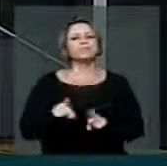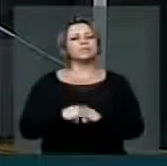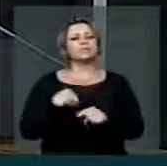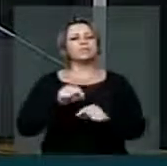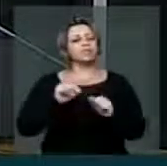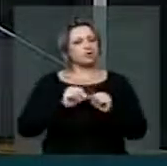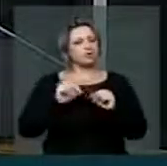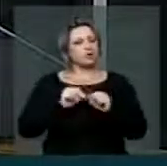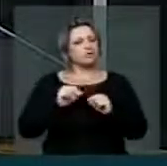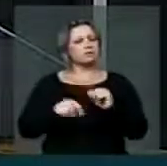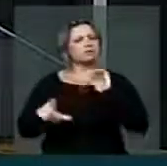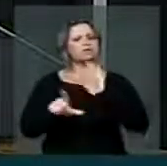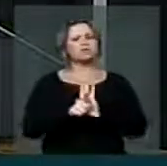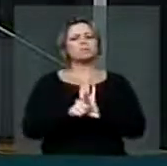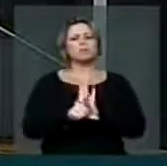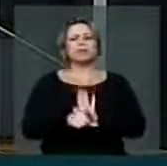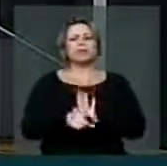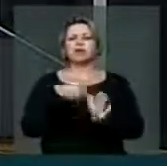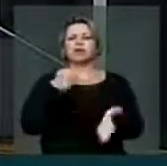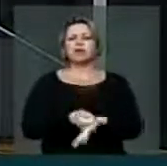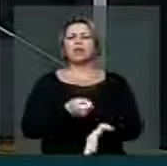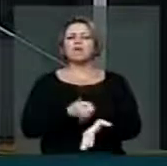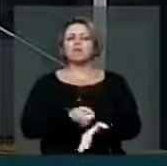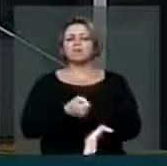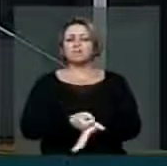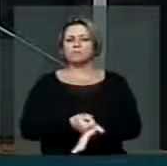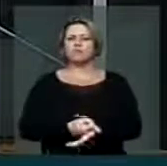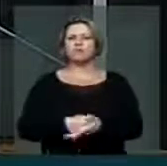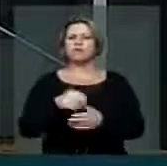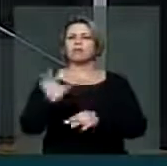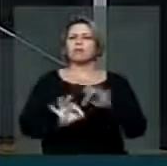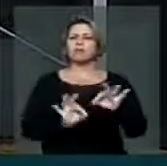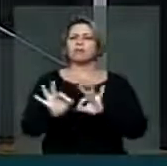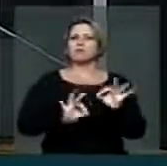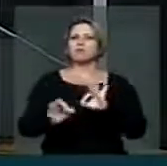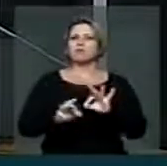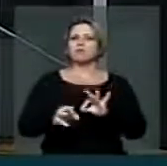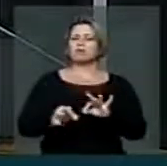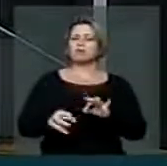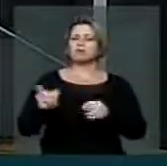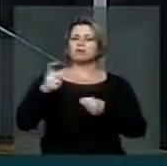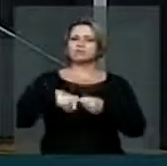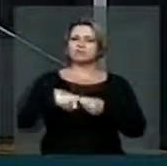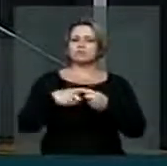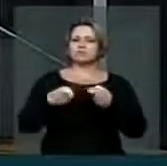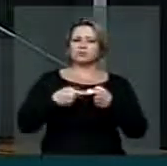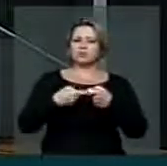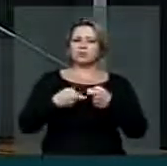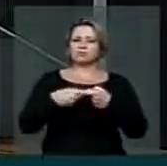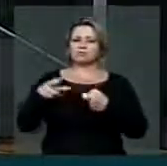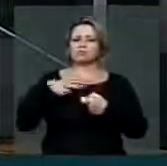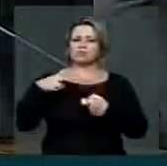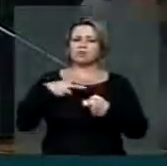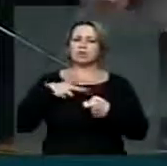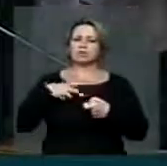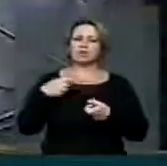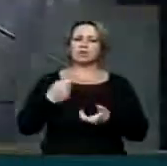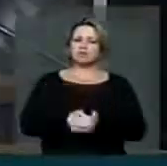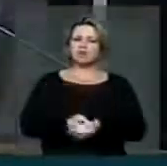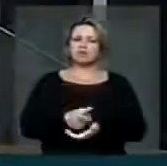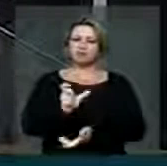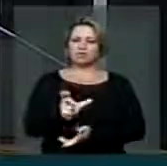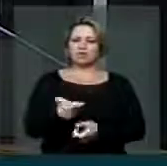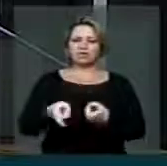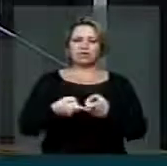já temos uma lei que obriga os planos de saúde privados a compensarem